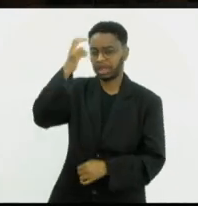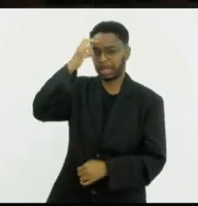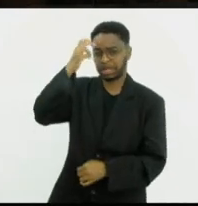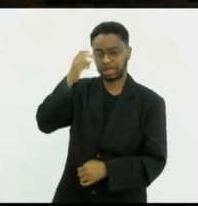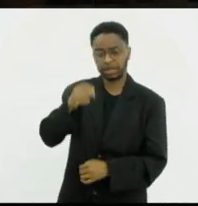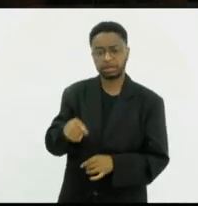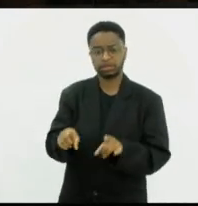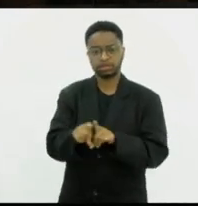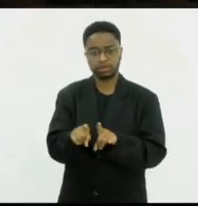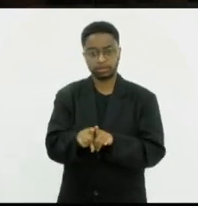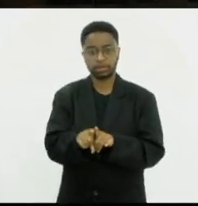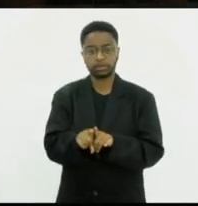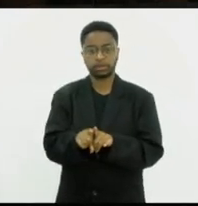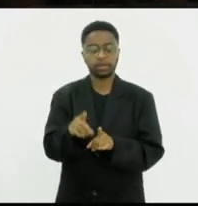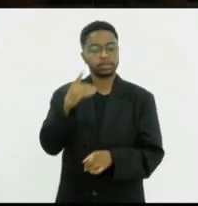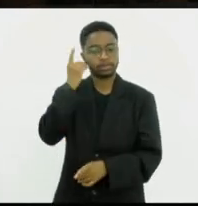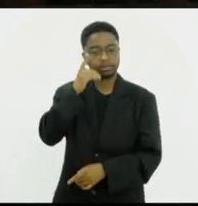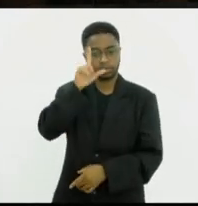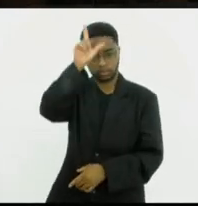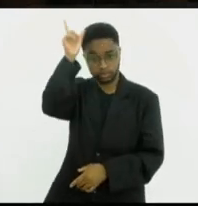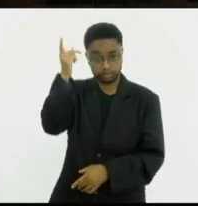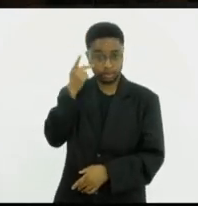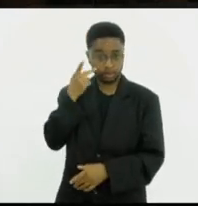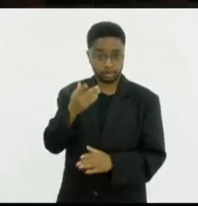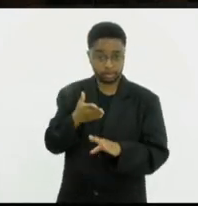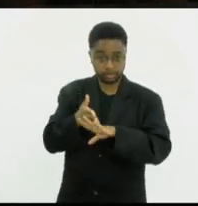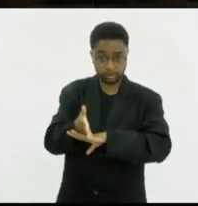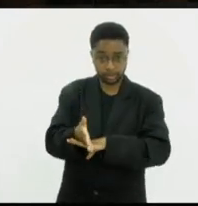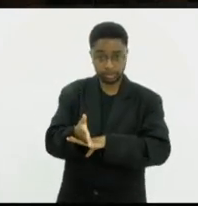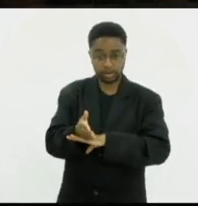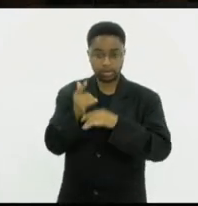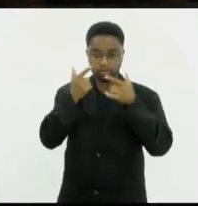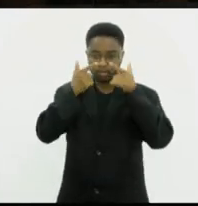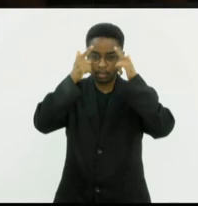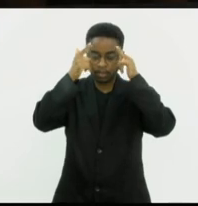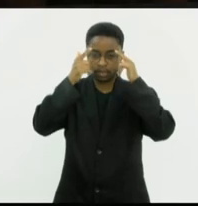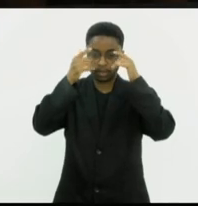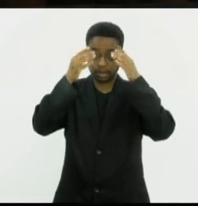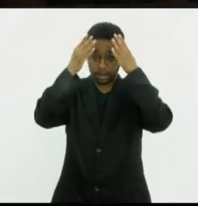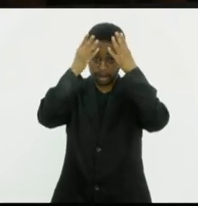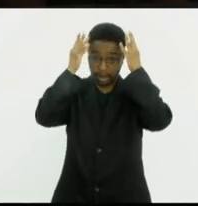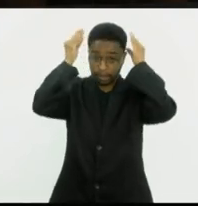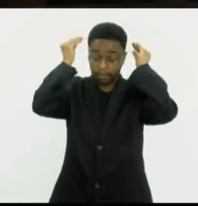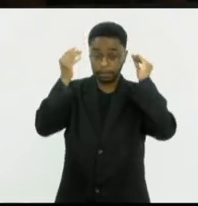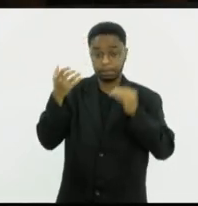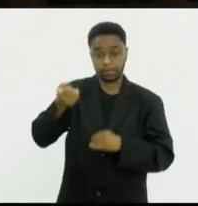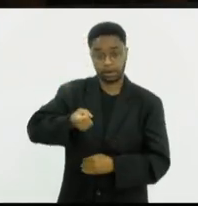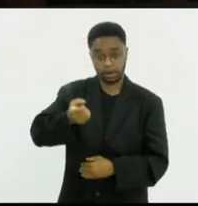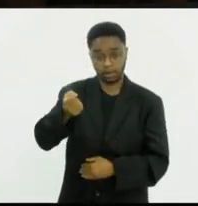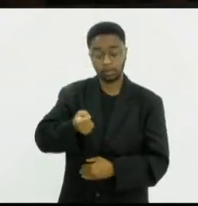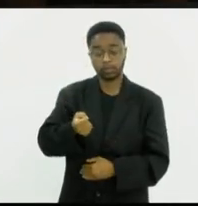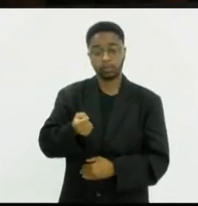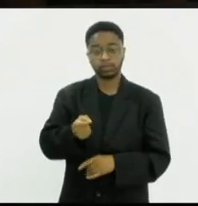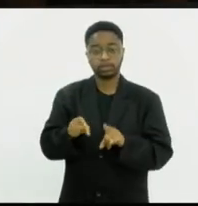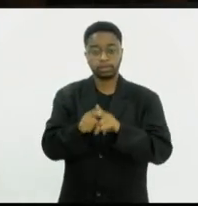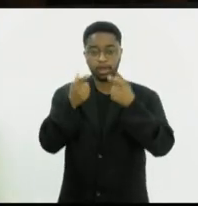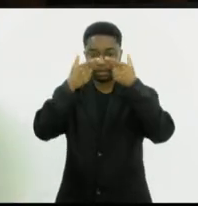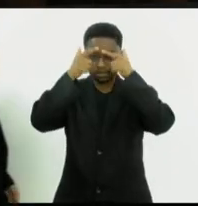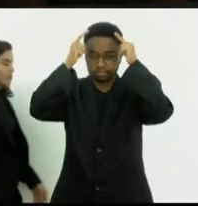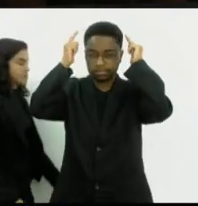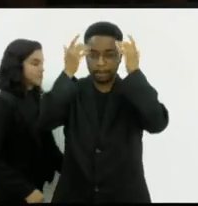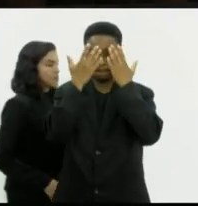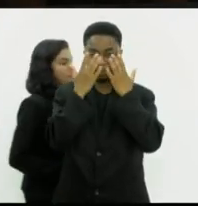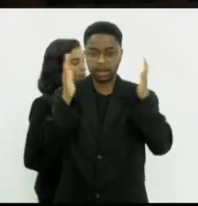intelectualidade. Tente, deputado Luiz Paulo, com seus cabelos brancos e a sua calvície